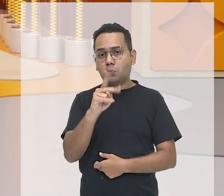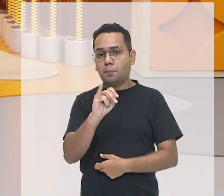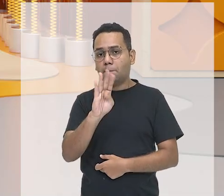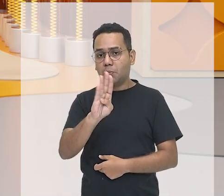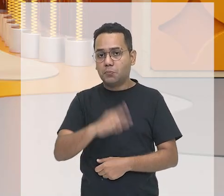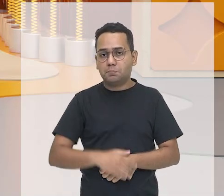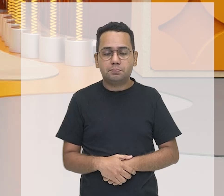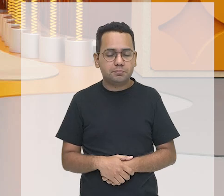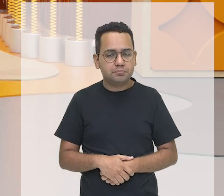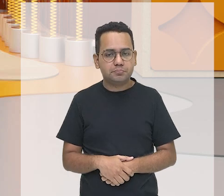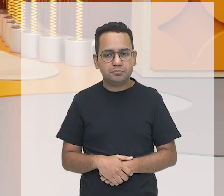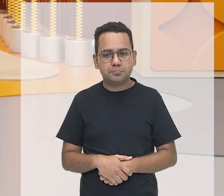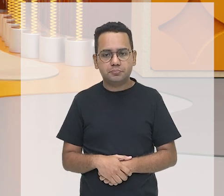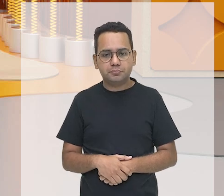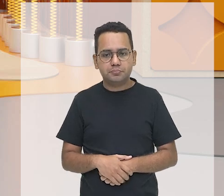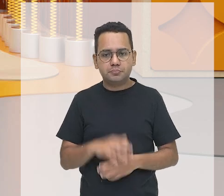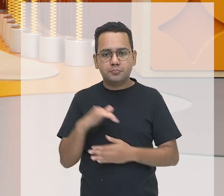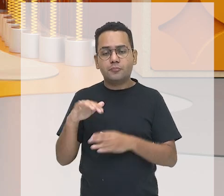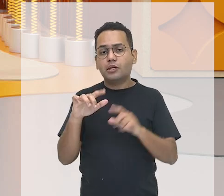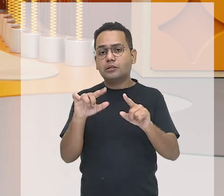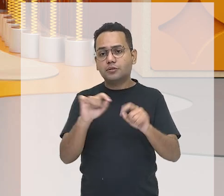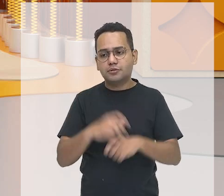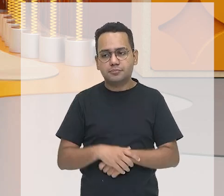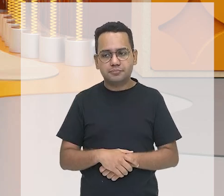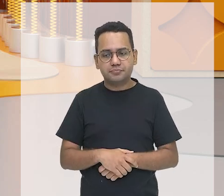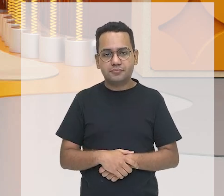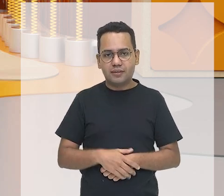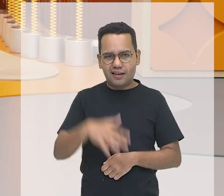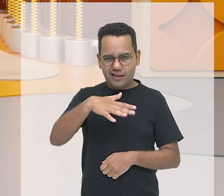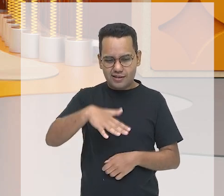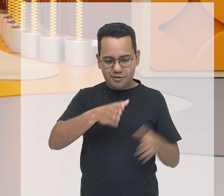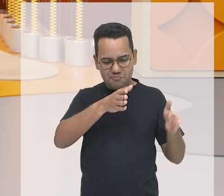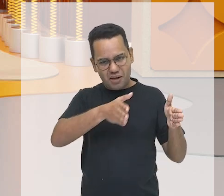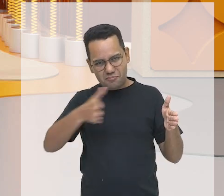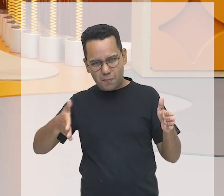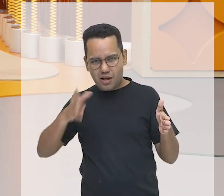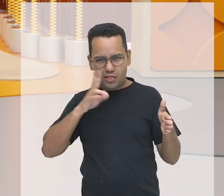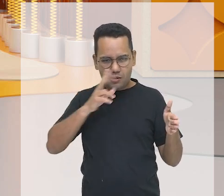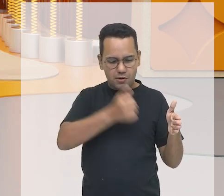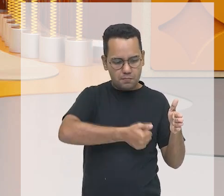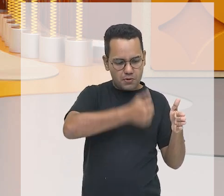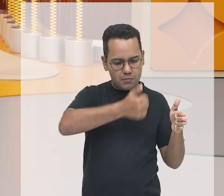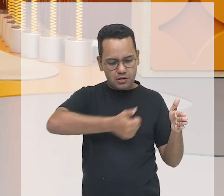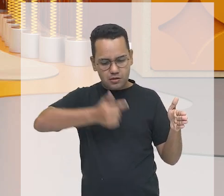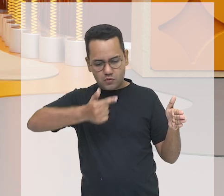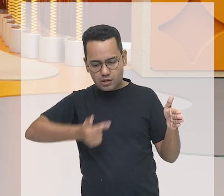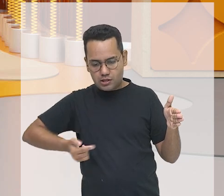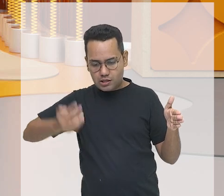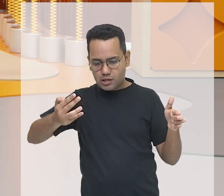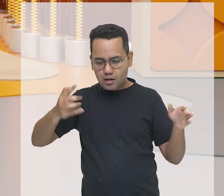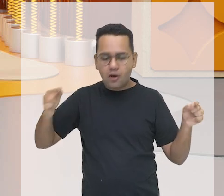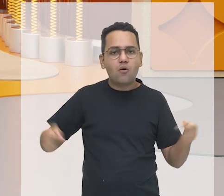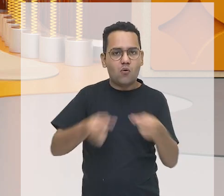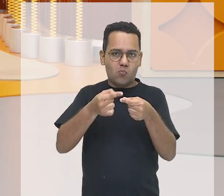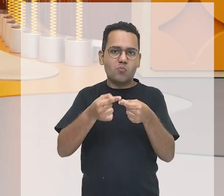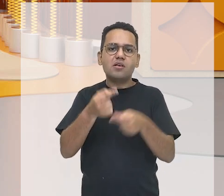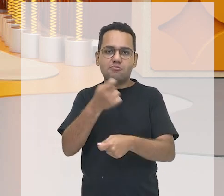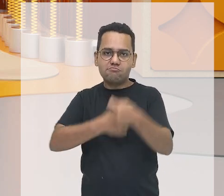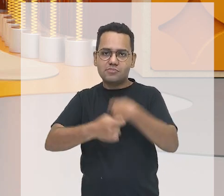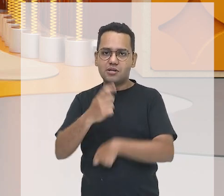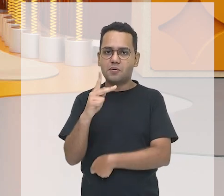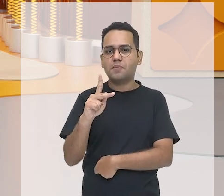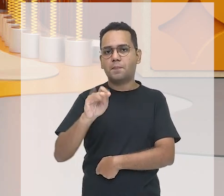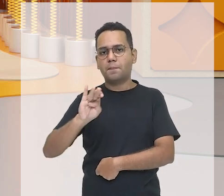Aí que pega a parte econômica, tanto do setor primário, setor secundário e também o setor terciário. Então, a gente